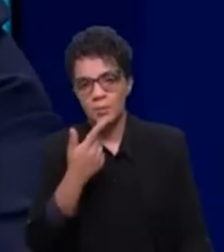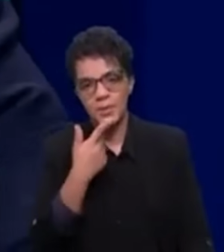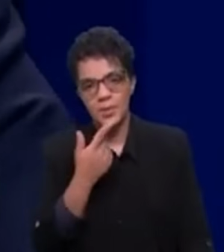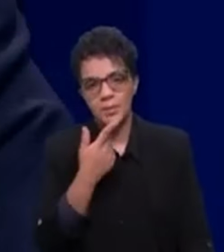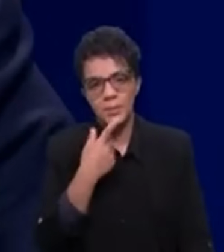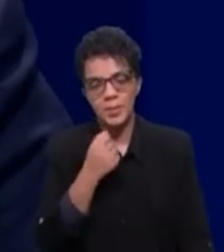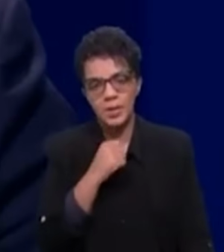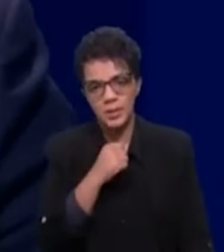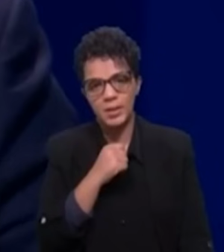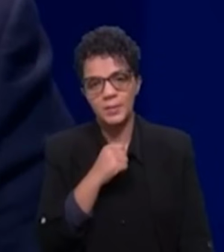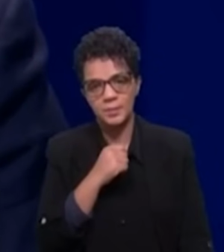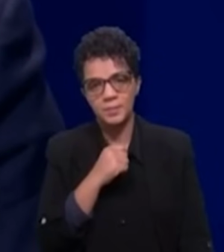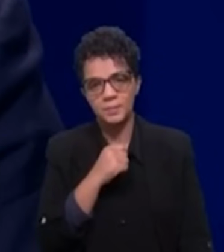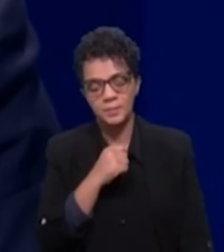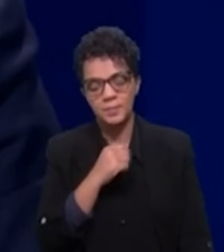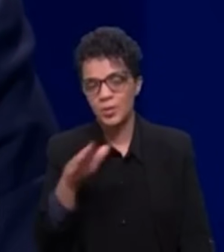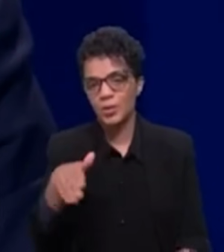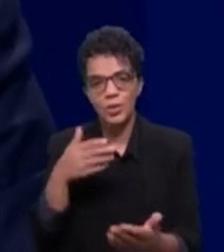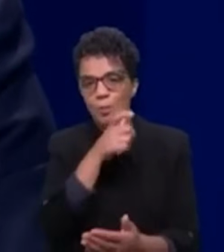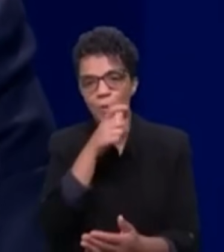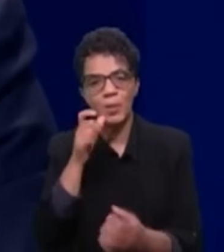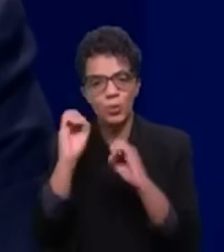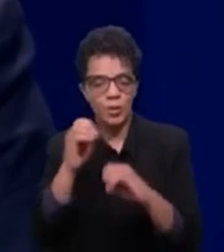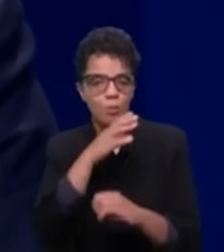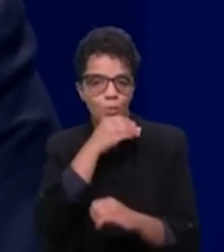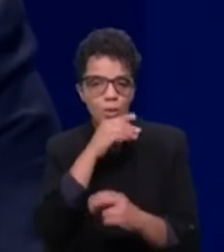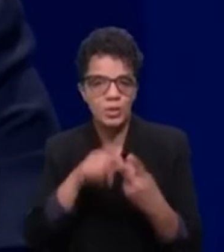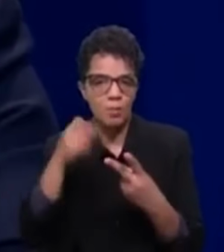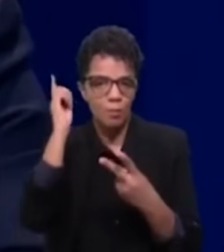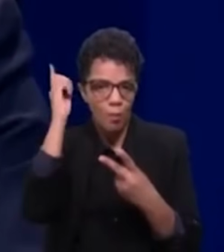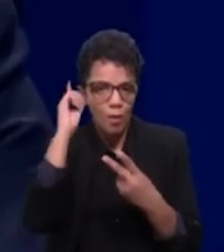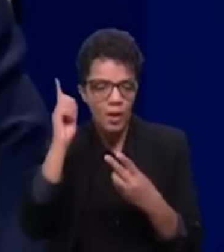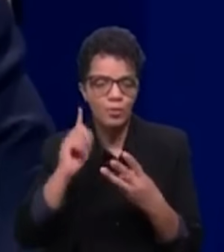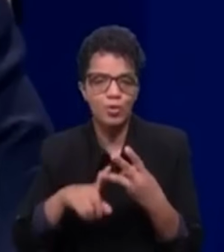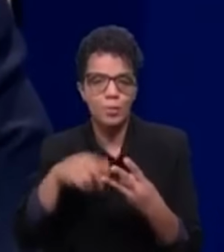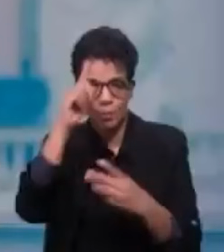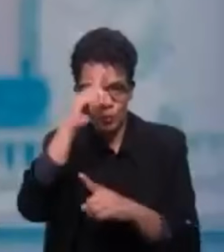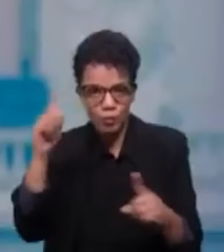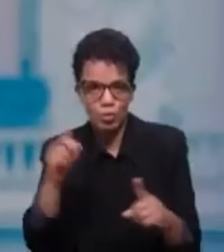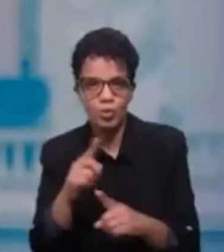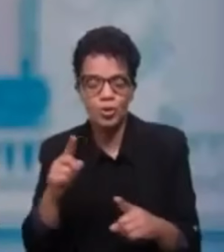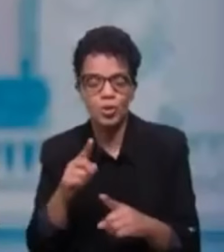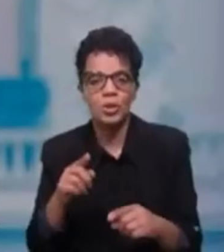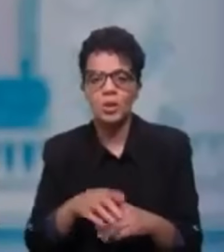luí é o candidato que não se compromete com nada não compromete com os polícias com com os bombeiros comom